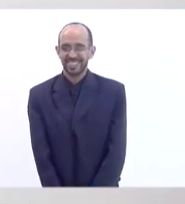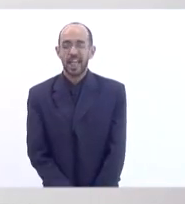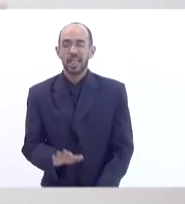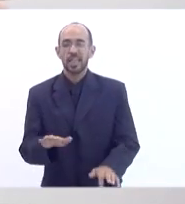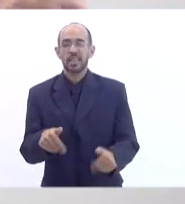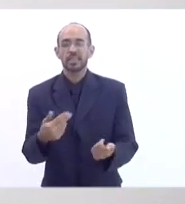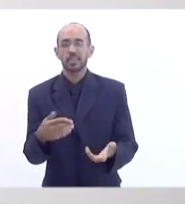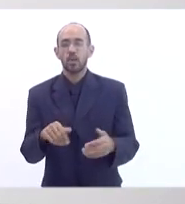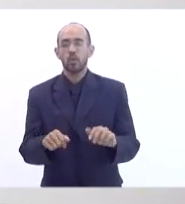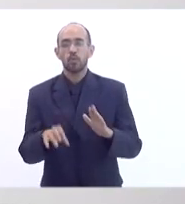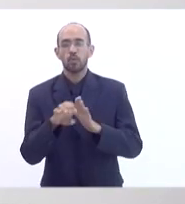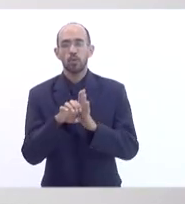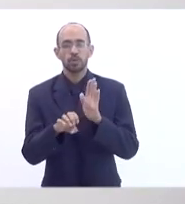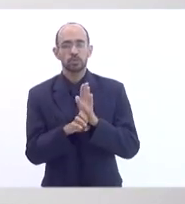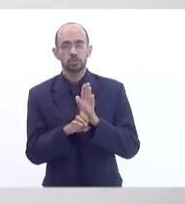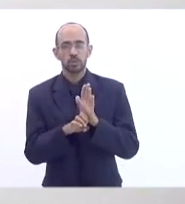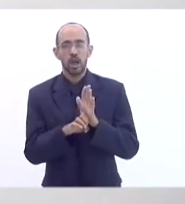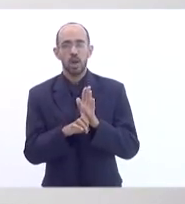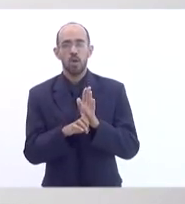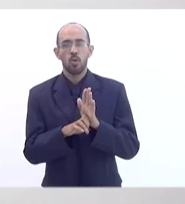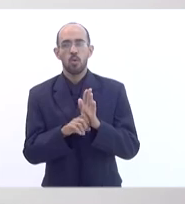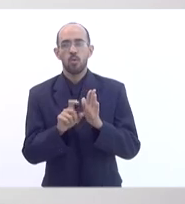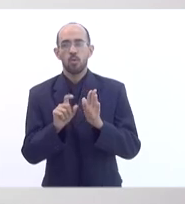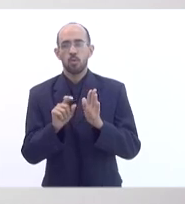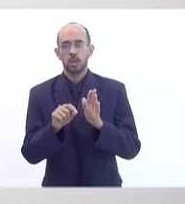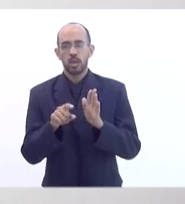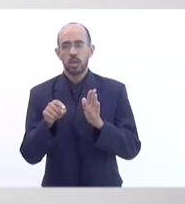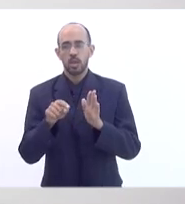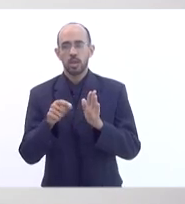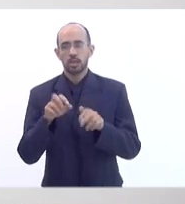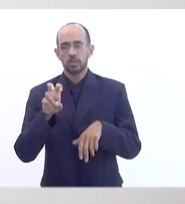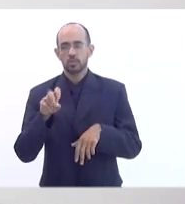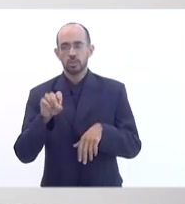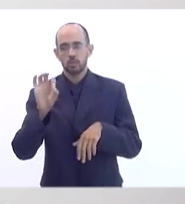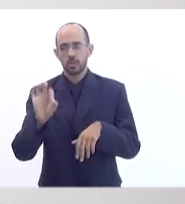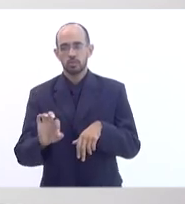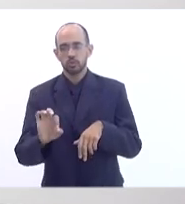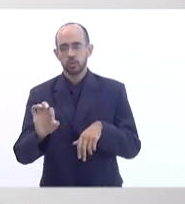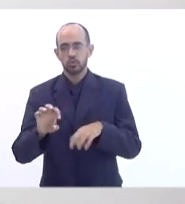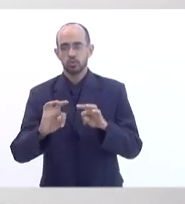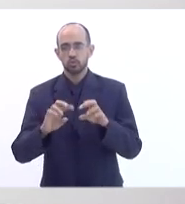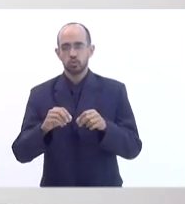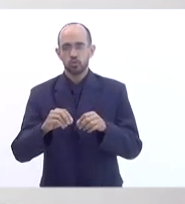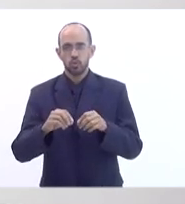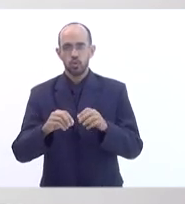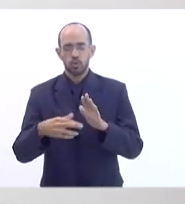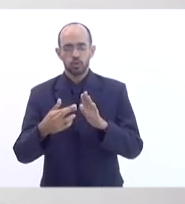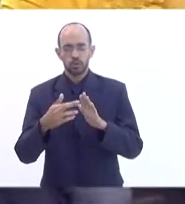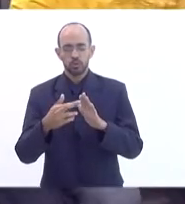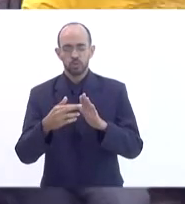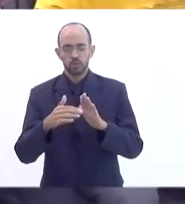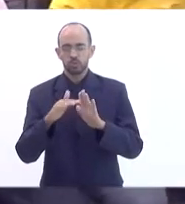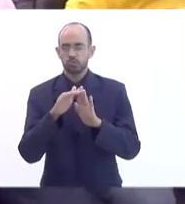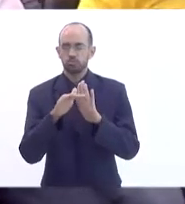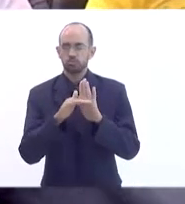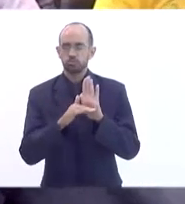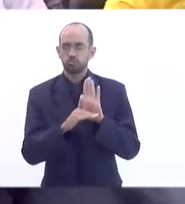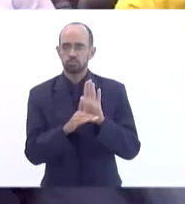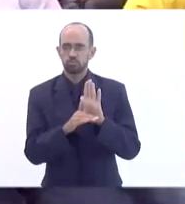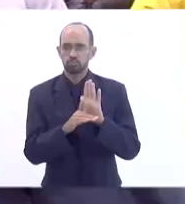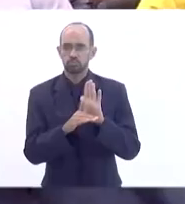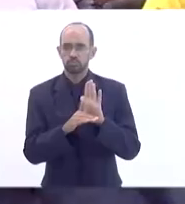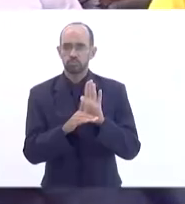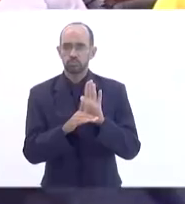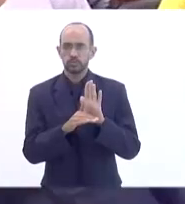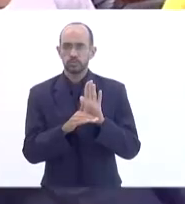o que que previa o edital que tivéssemos cinquenta por cento de todas as notas objetivas e